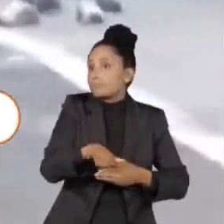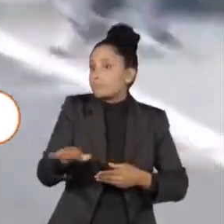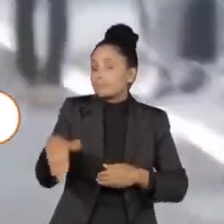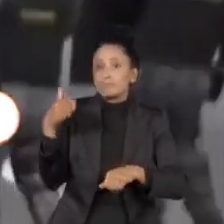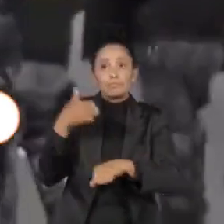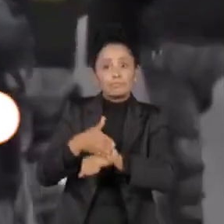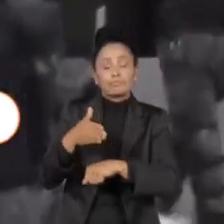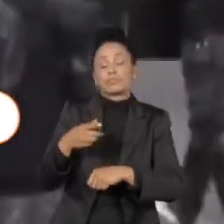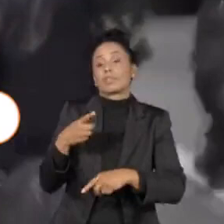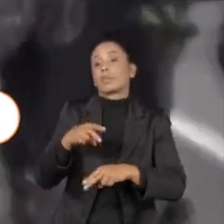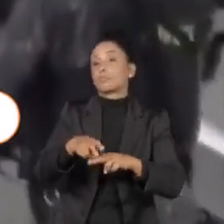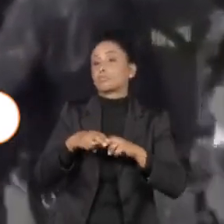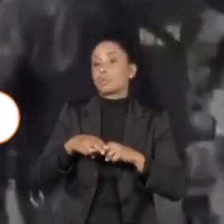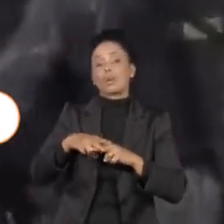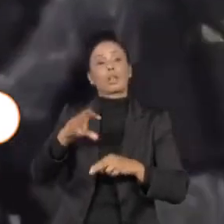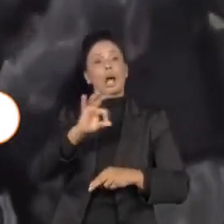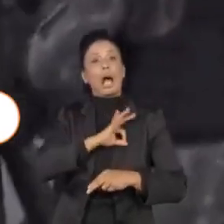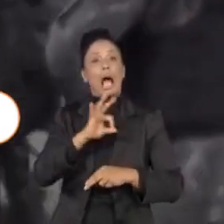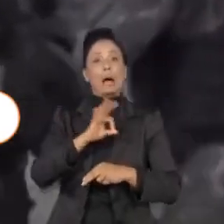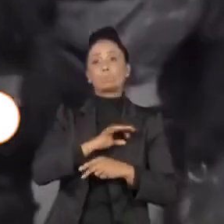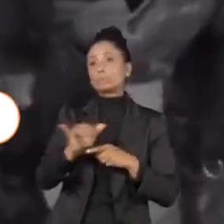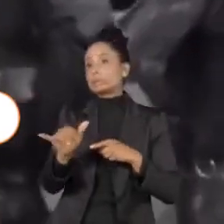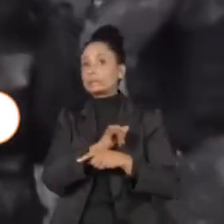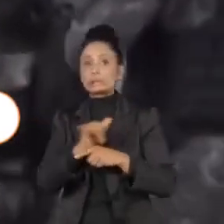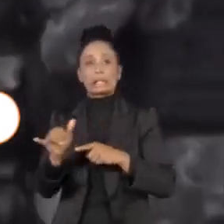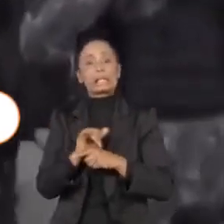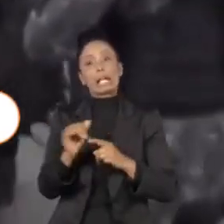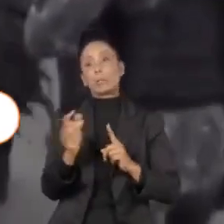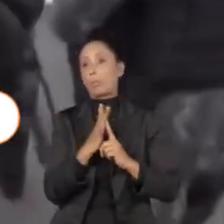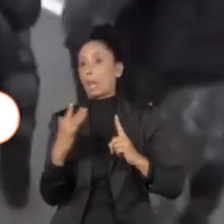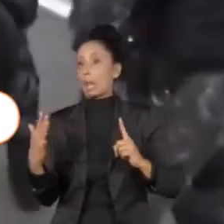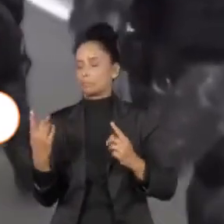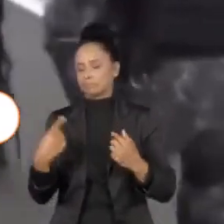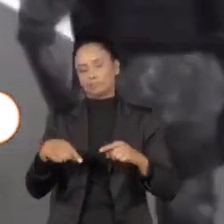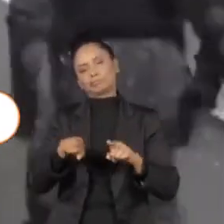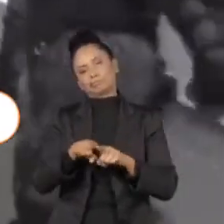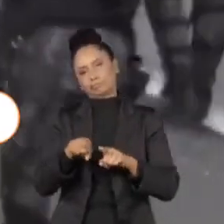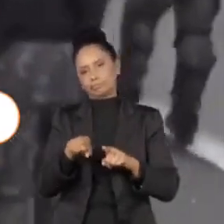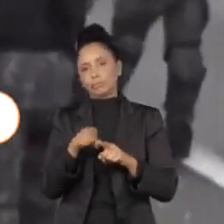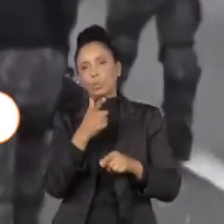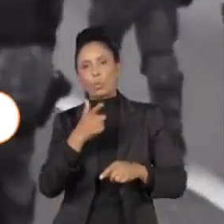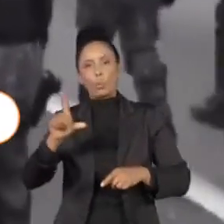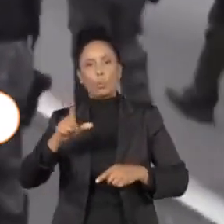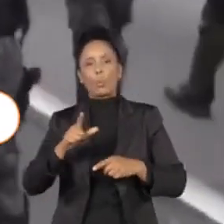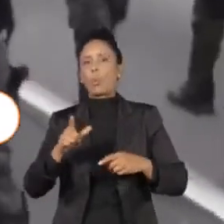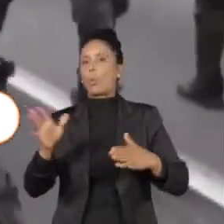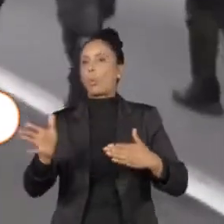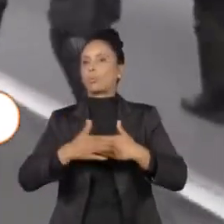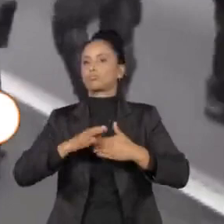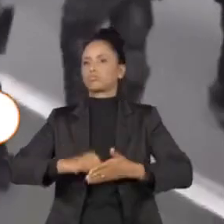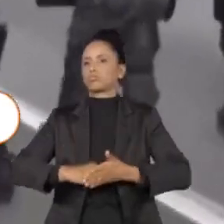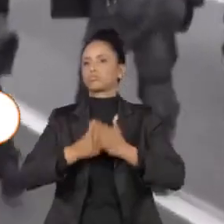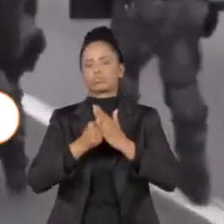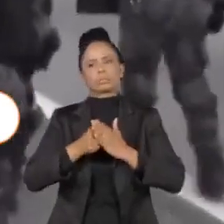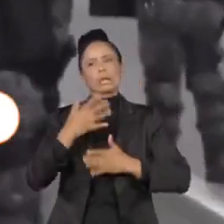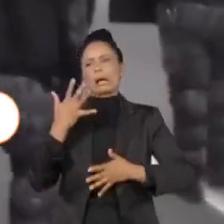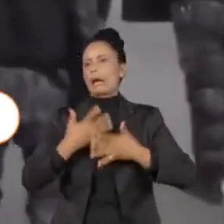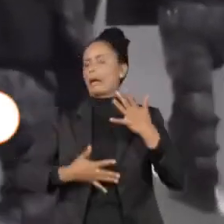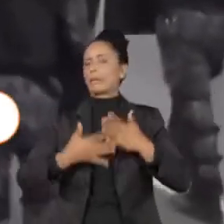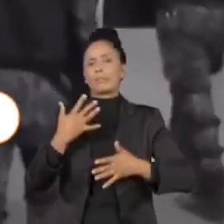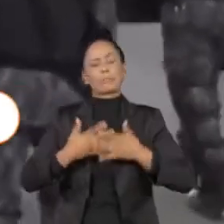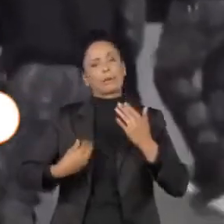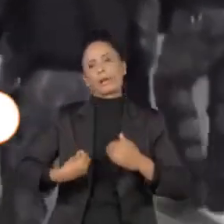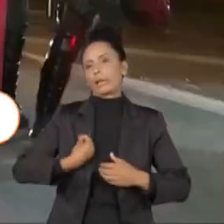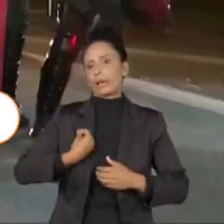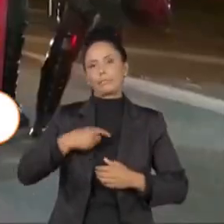para dificultar o trabalho dos policiais. E é claro que esse e outros bloqueios acabam atrapalhando e muito a vida